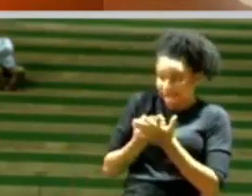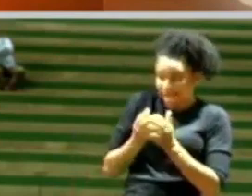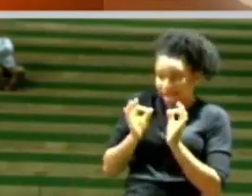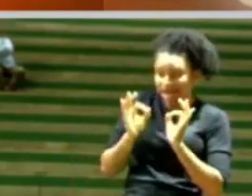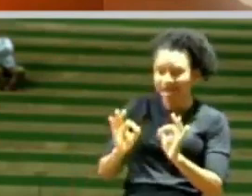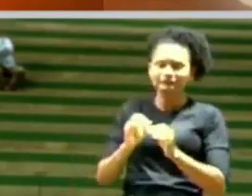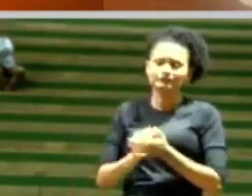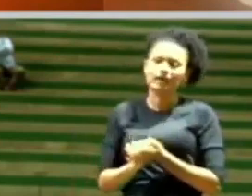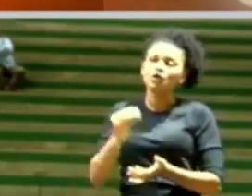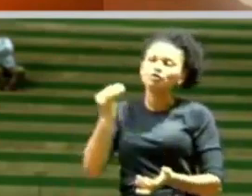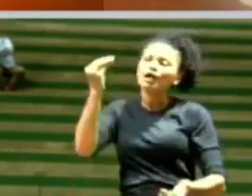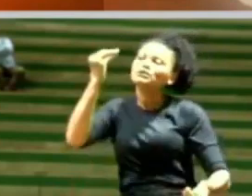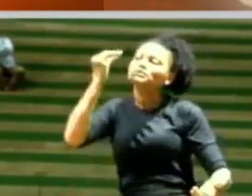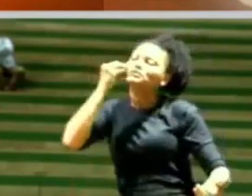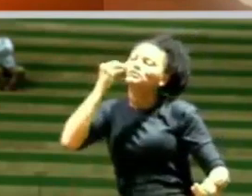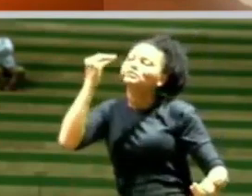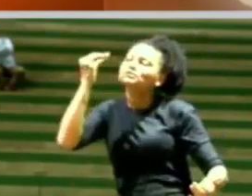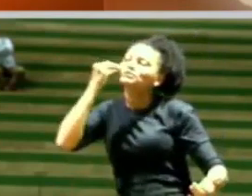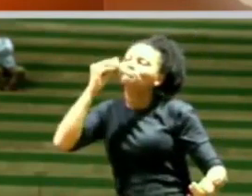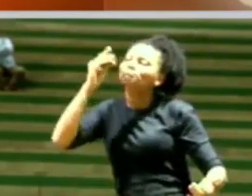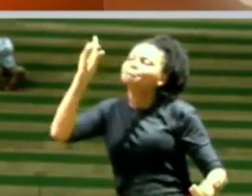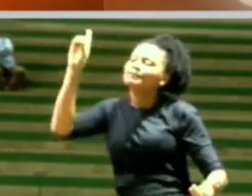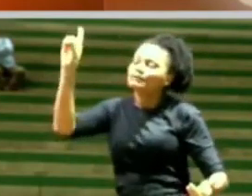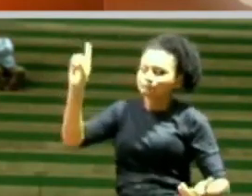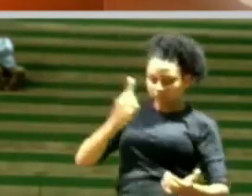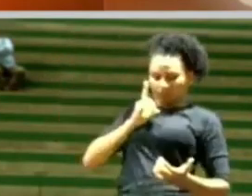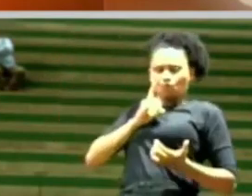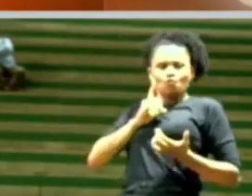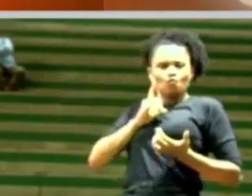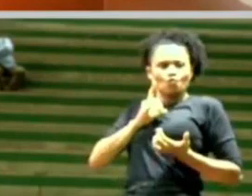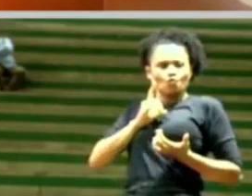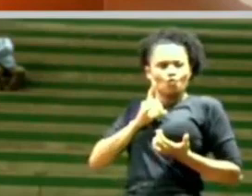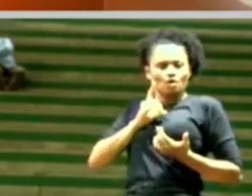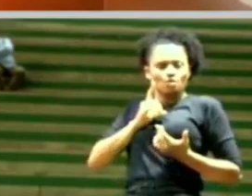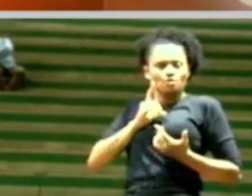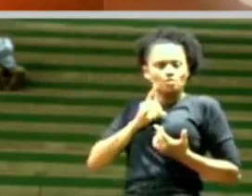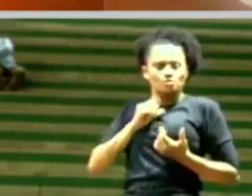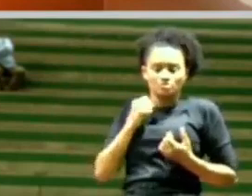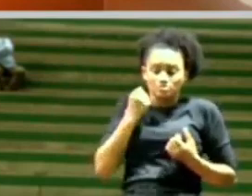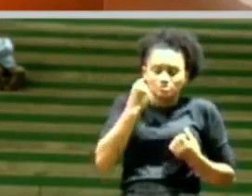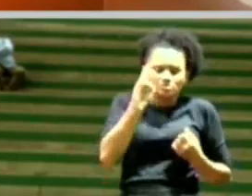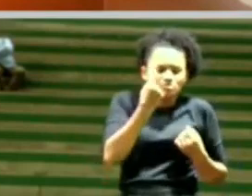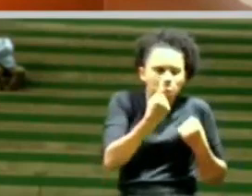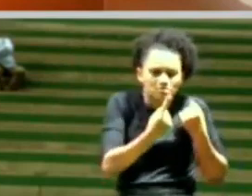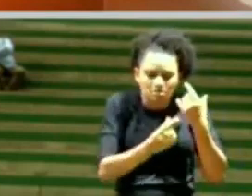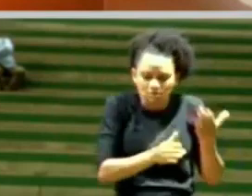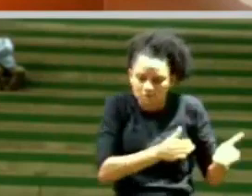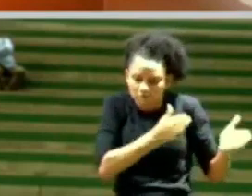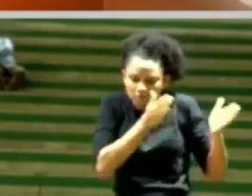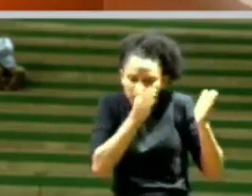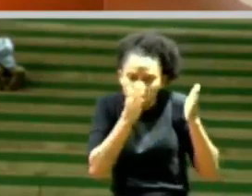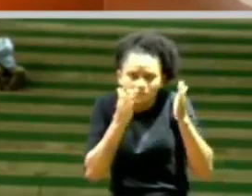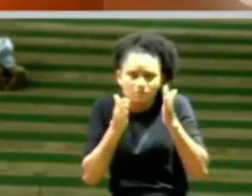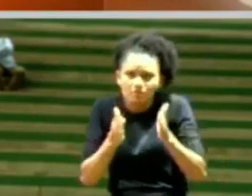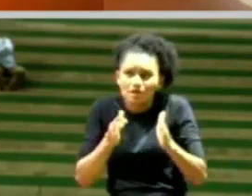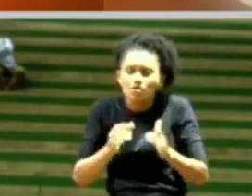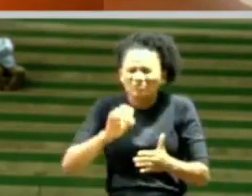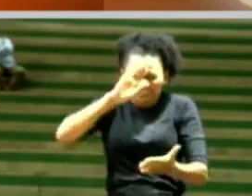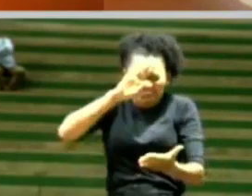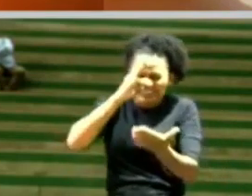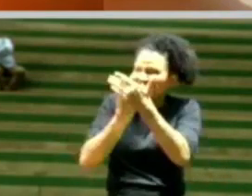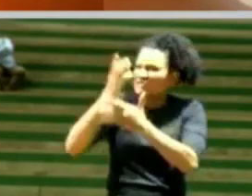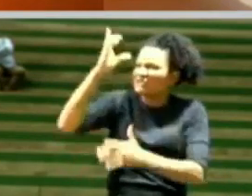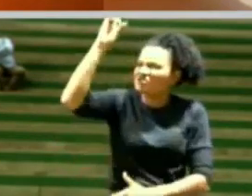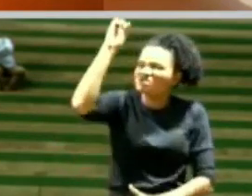é experimentá-lo aqui. Em tempos de avivamento, o povo não só crê que Ele